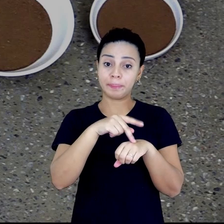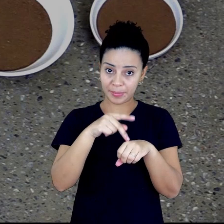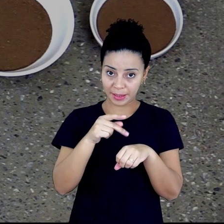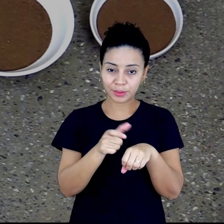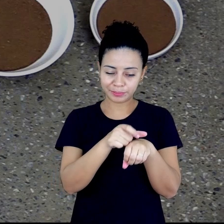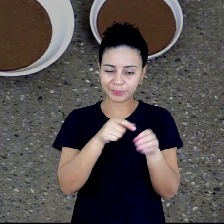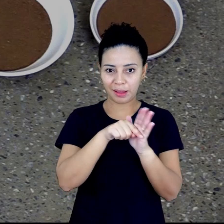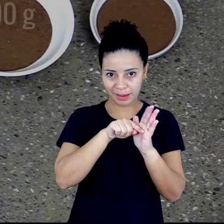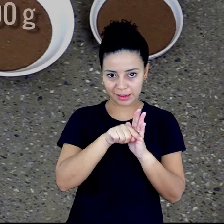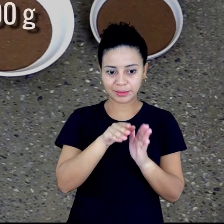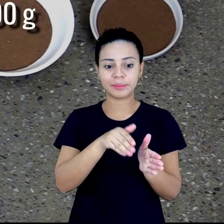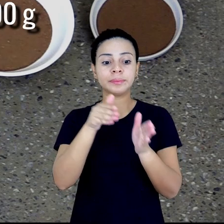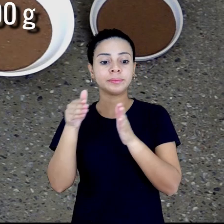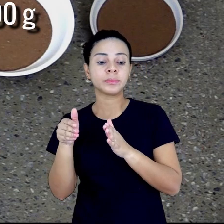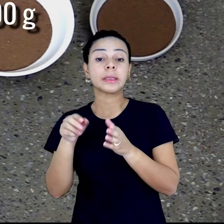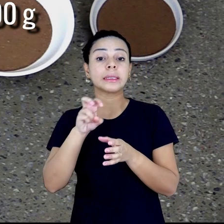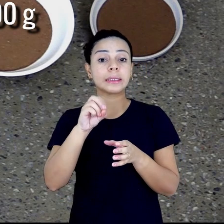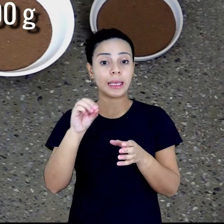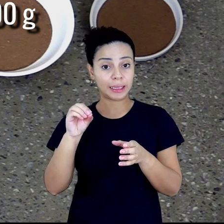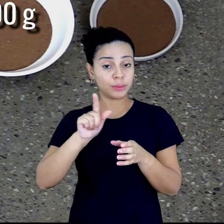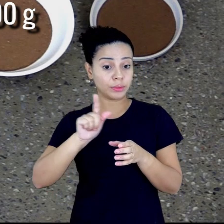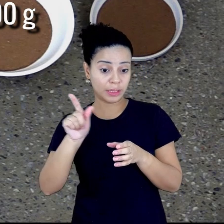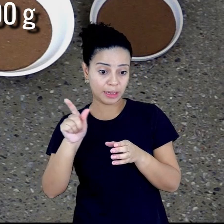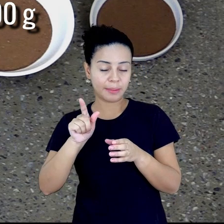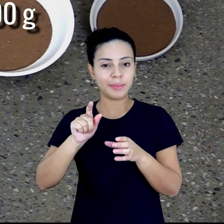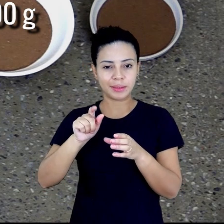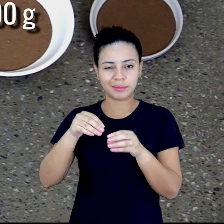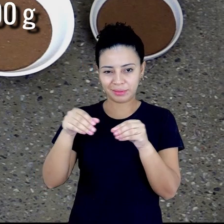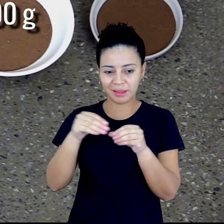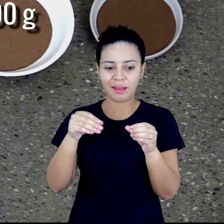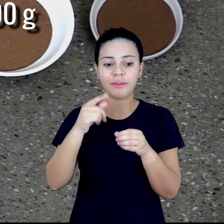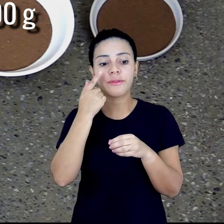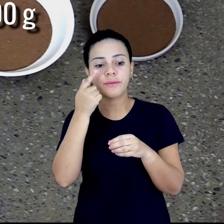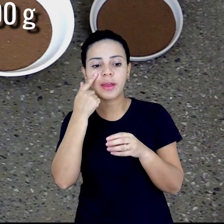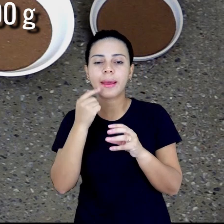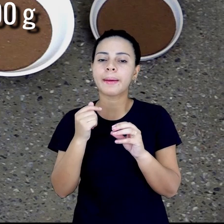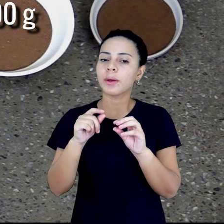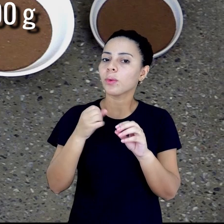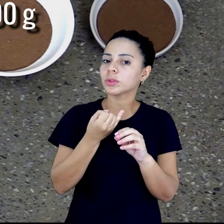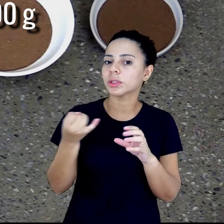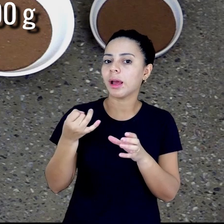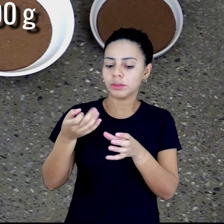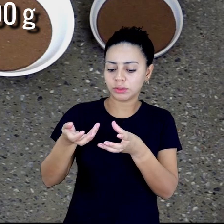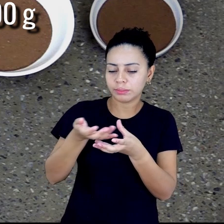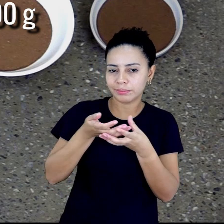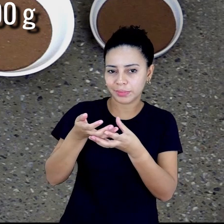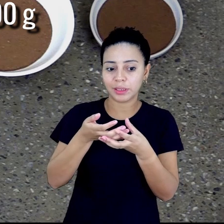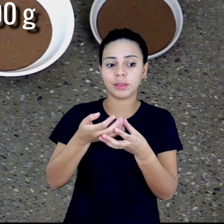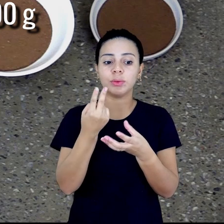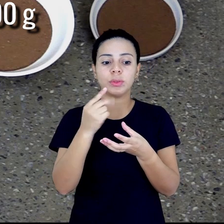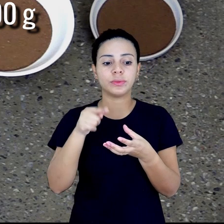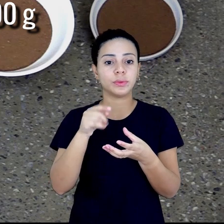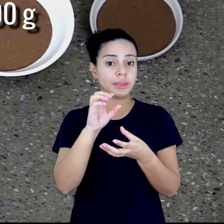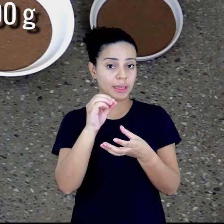de granulometria, 500 gramas de solo para a realização da massa específica dos grãos de solos passados na